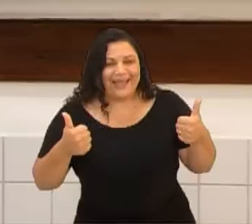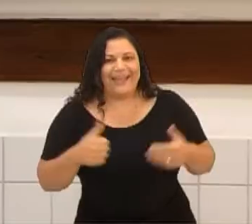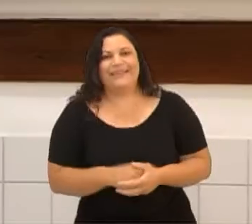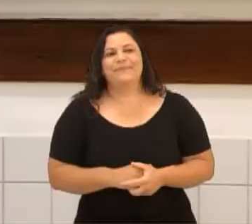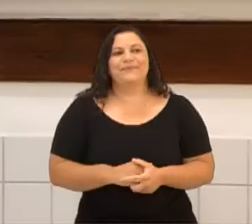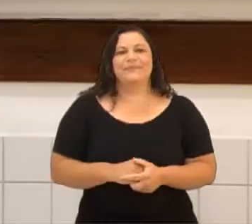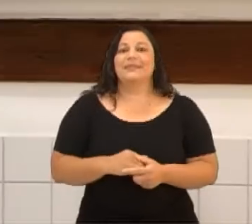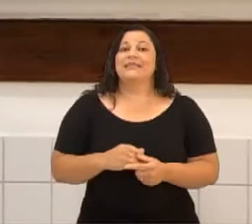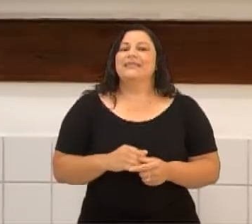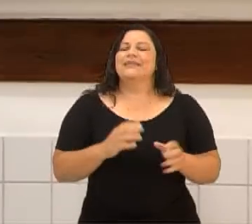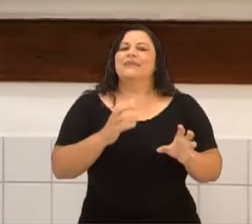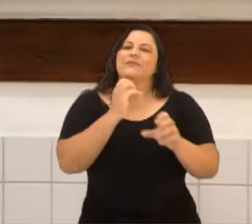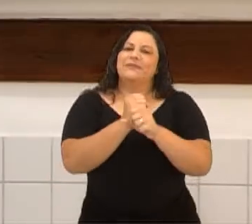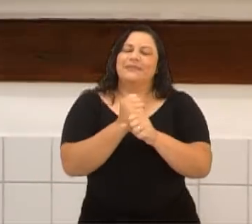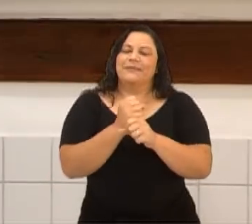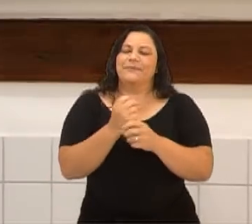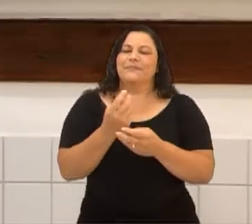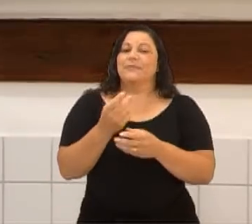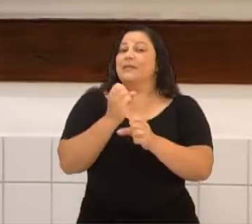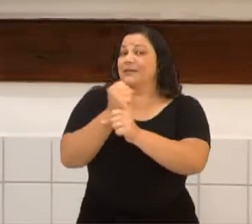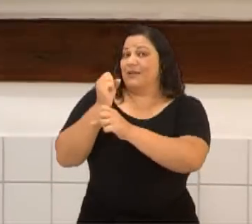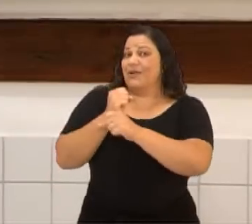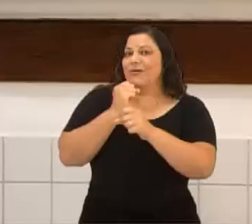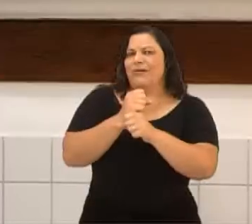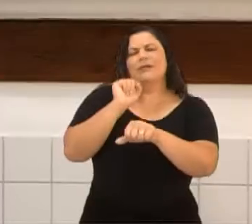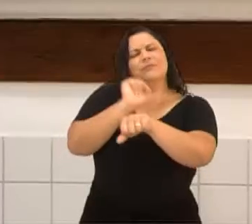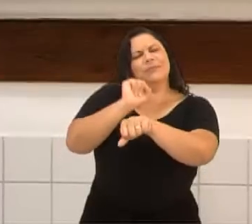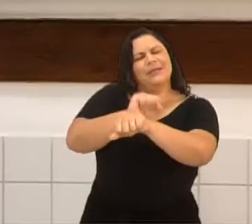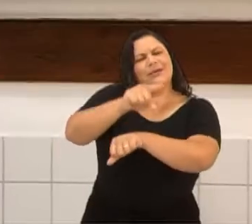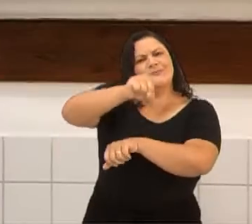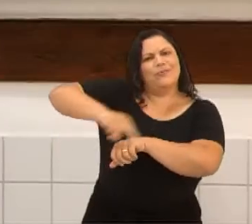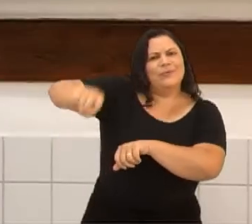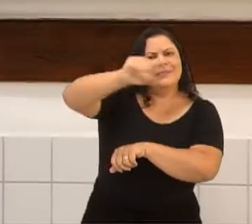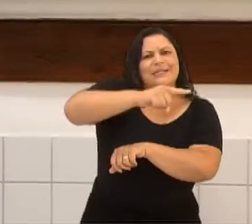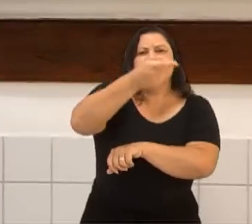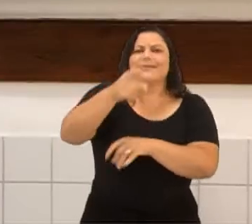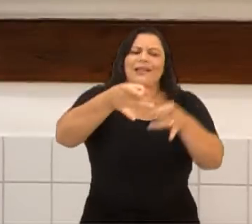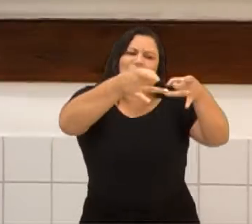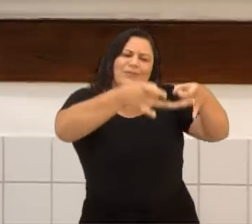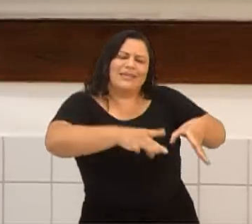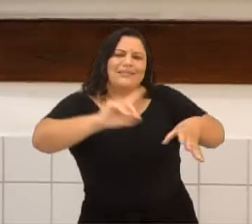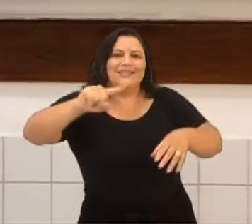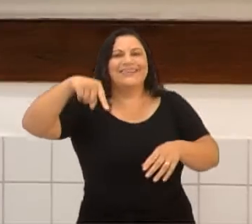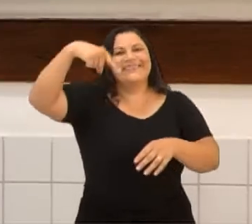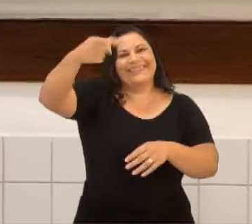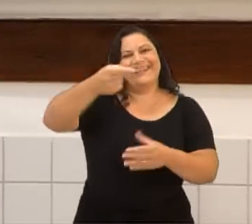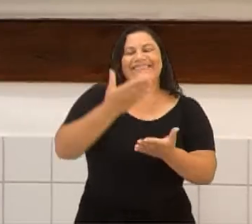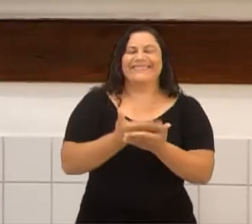parte 2 do nosso cálculo. Espero vocês, não desistam e até a próxima!